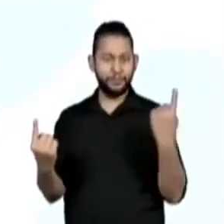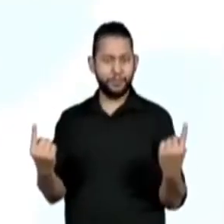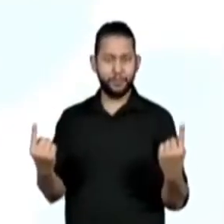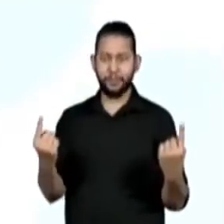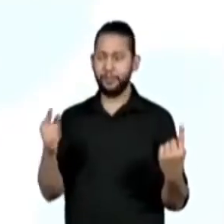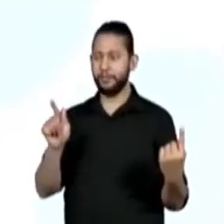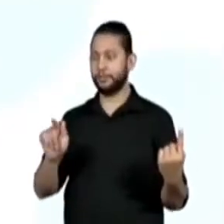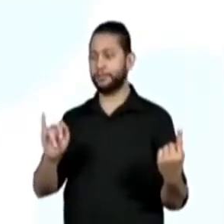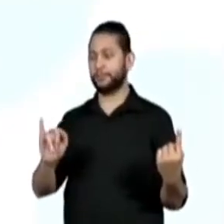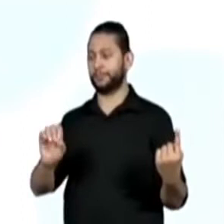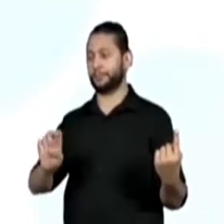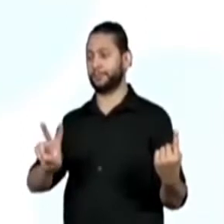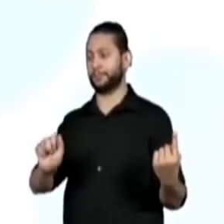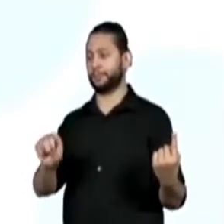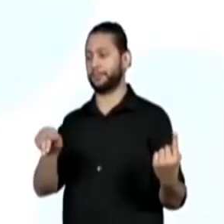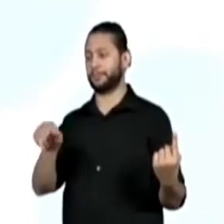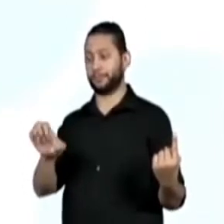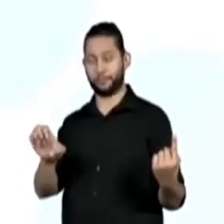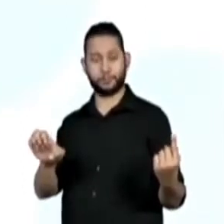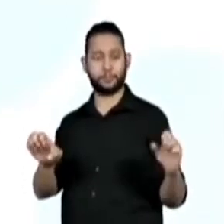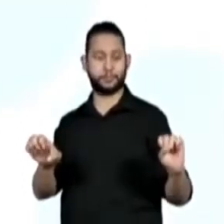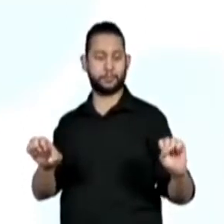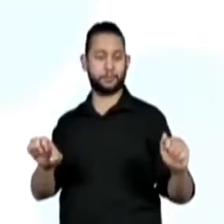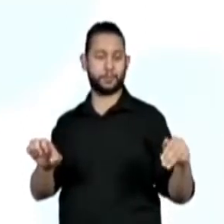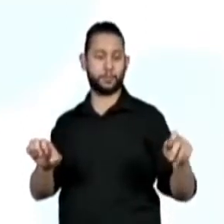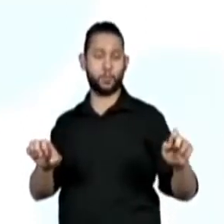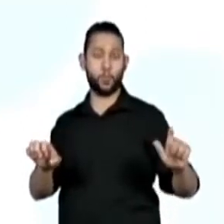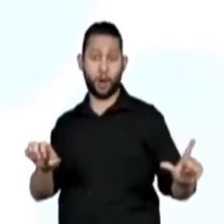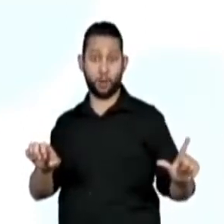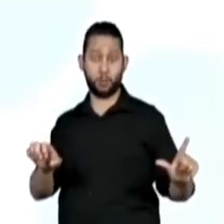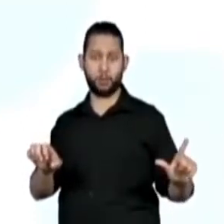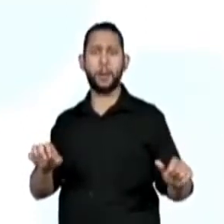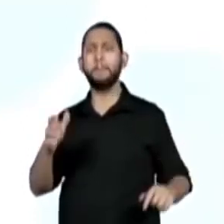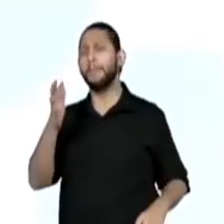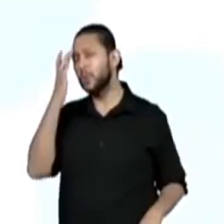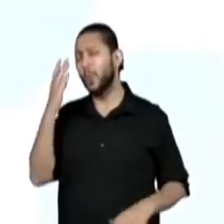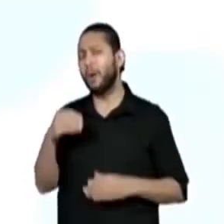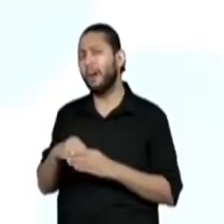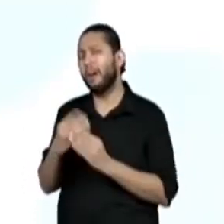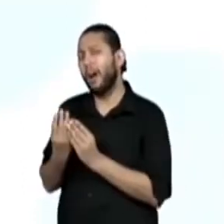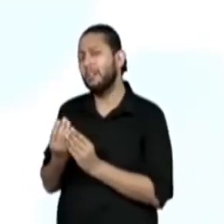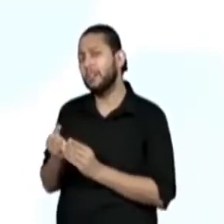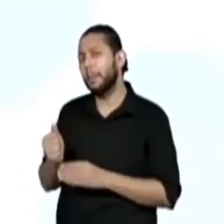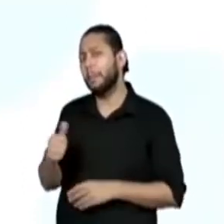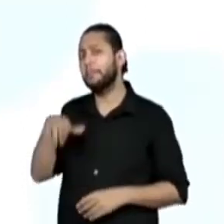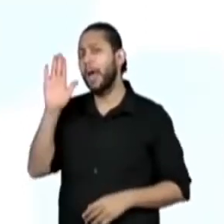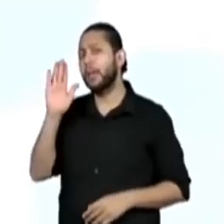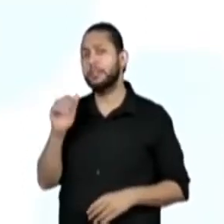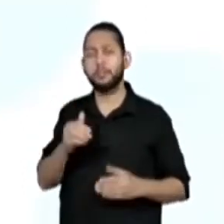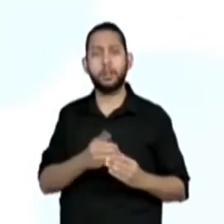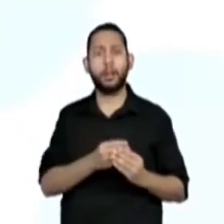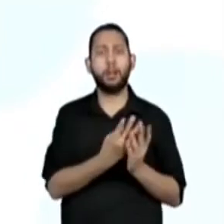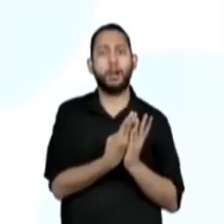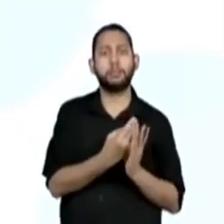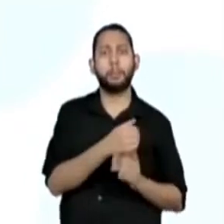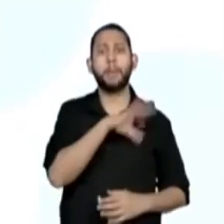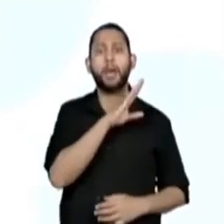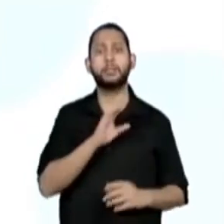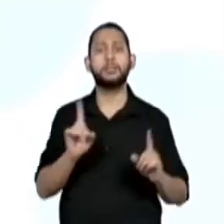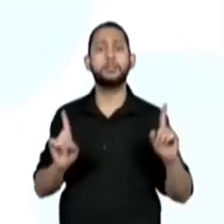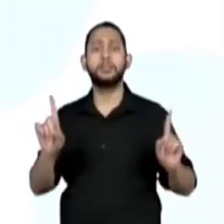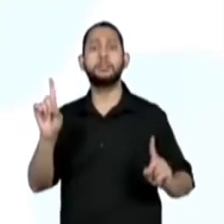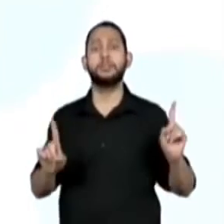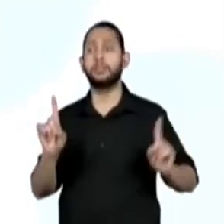o Giovani o Samuel ou nenhum dos dois tu já sabe né Thurman Olá professor aí